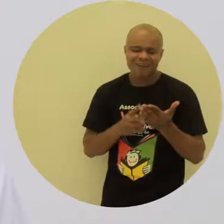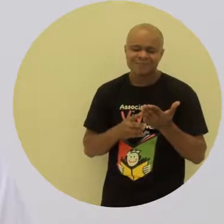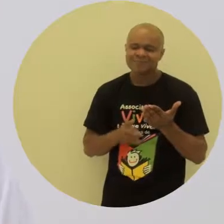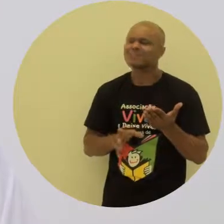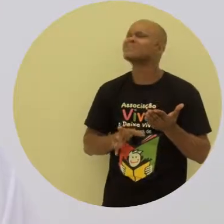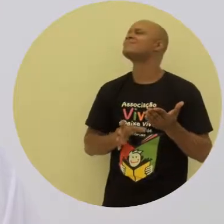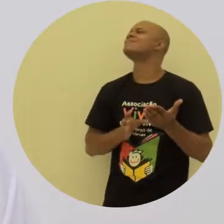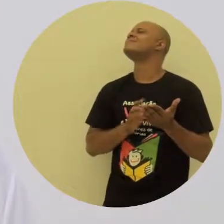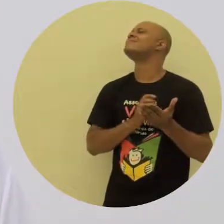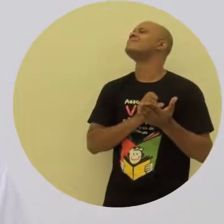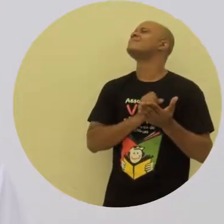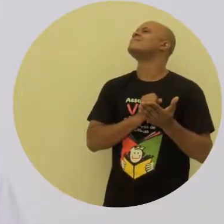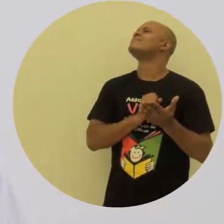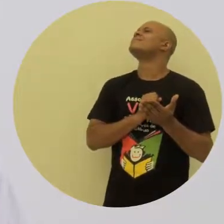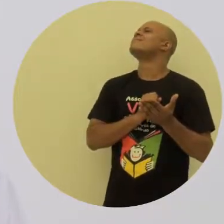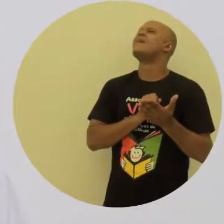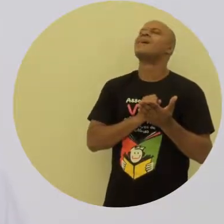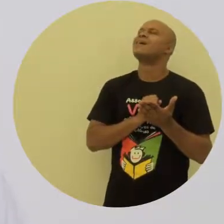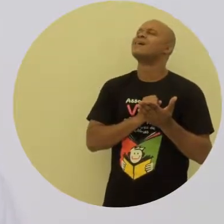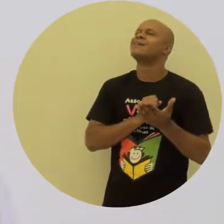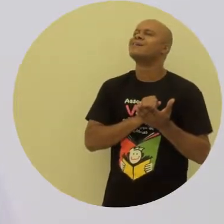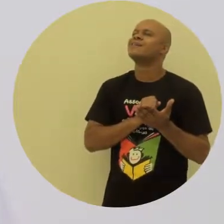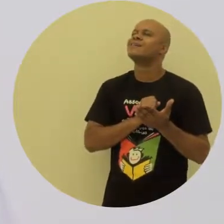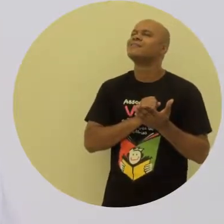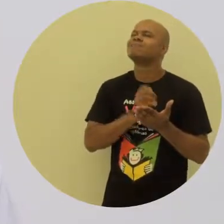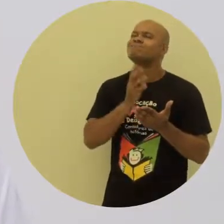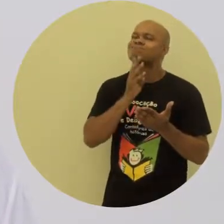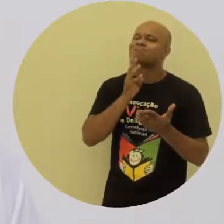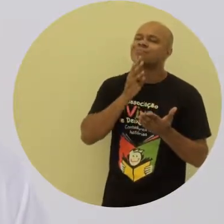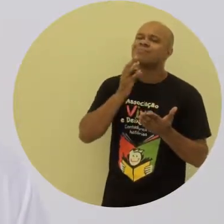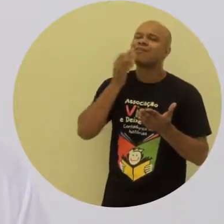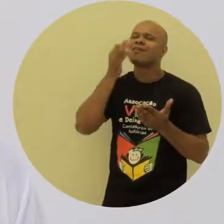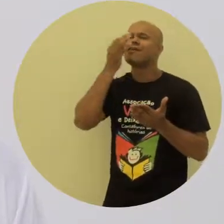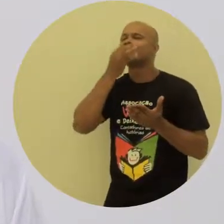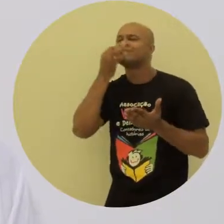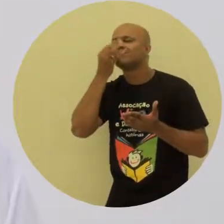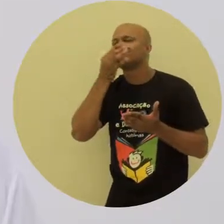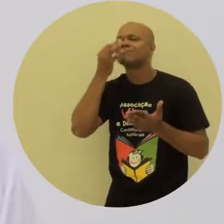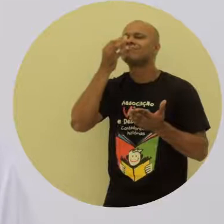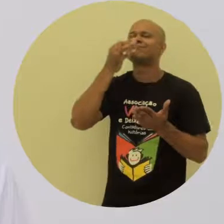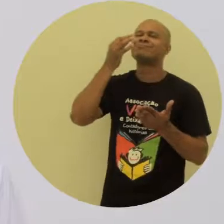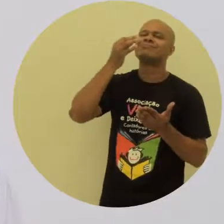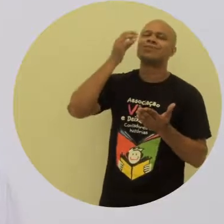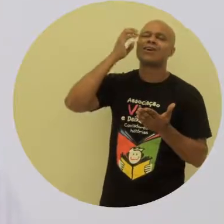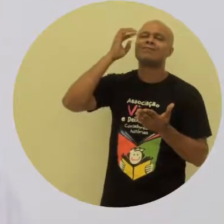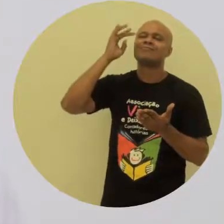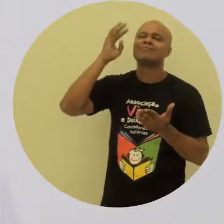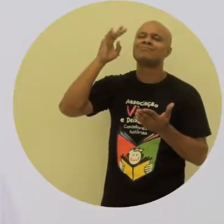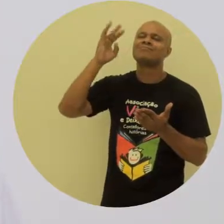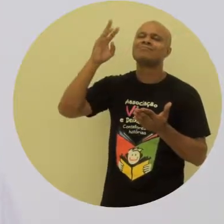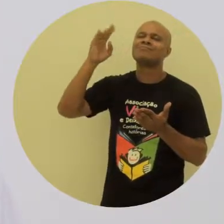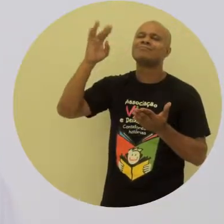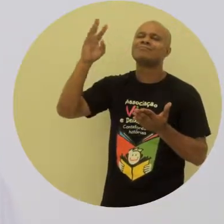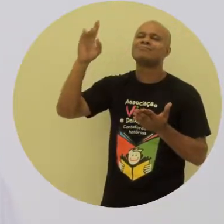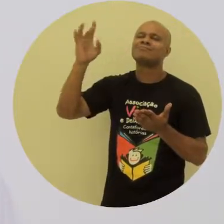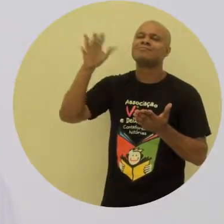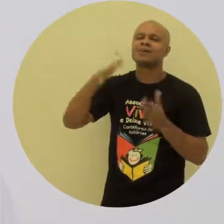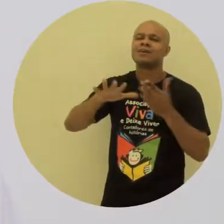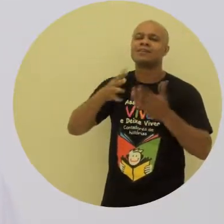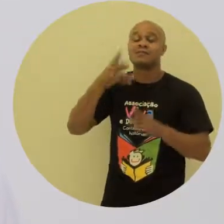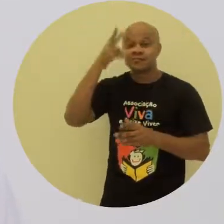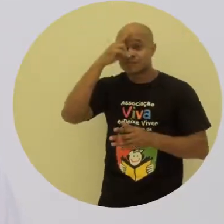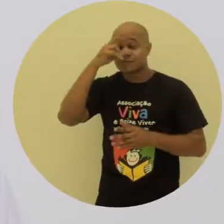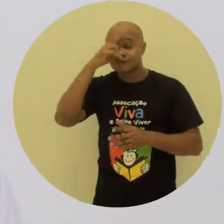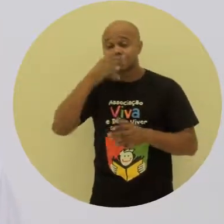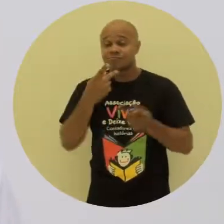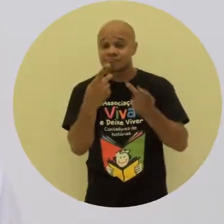abre outros mundos, a gente leva a criança para o conhecimento, para a informação. Aquela história muitas vezes pode ser o grande